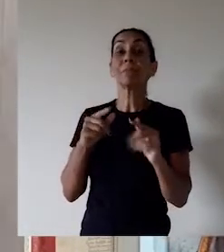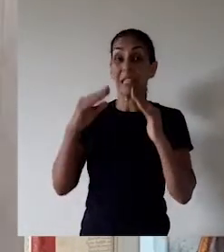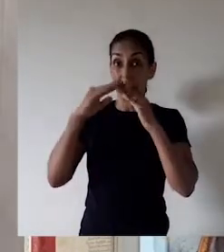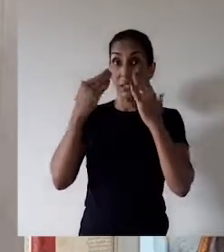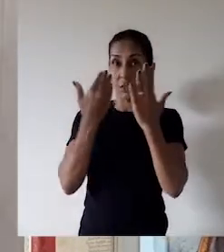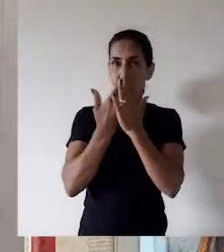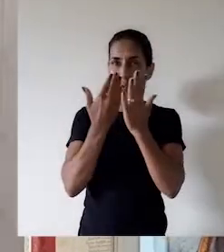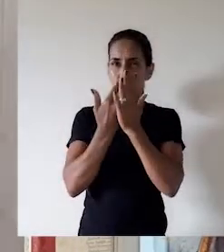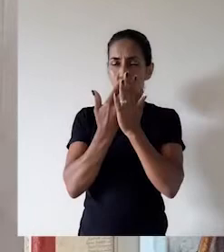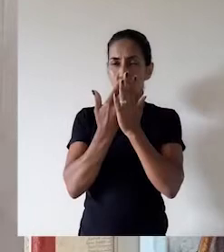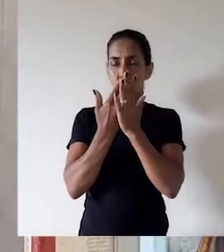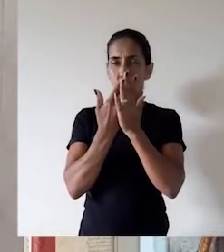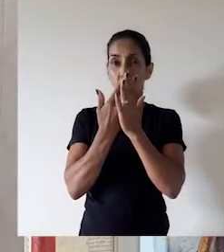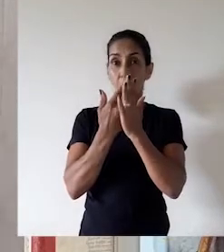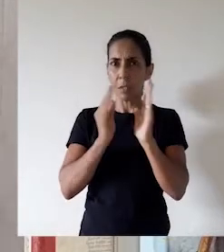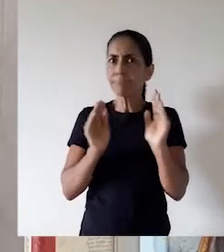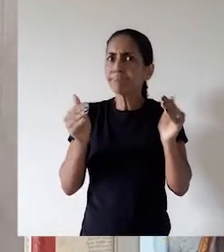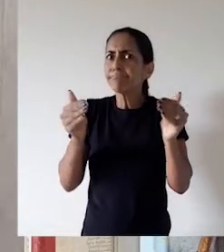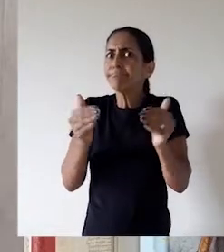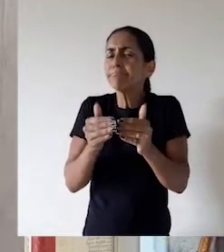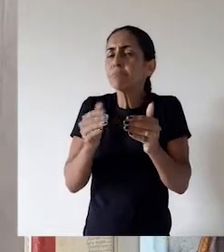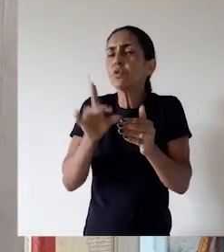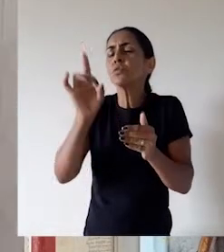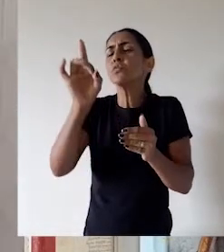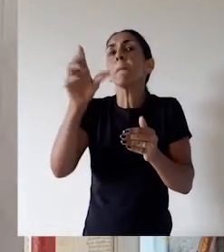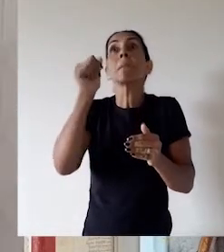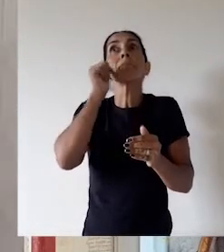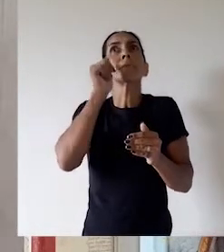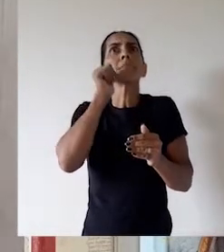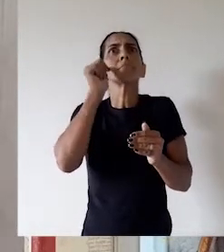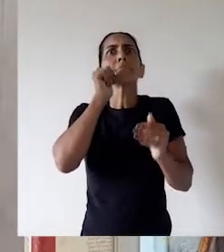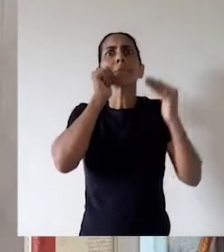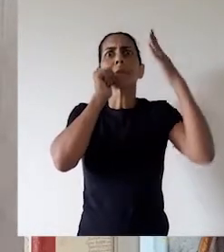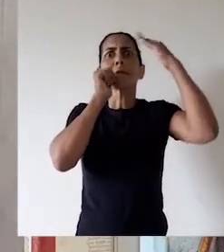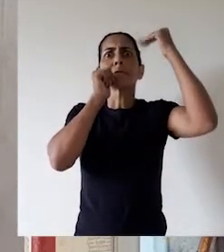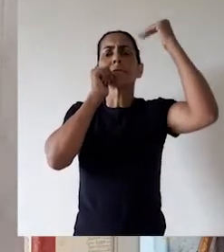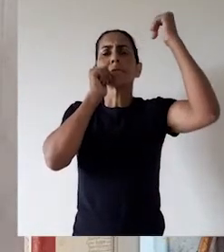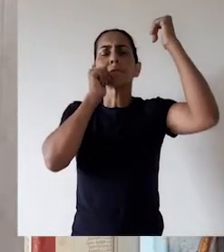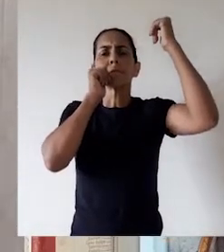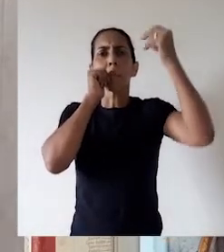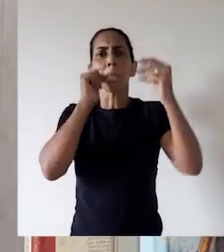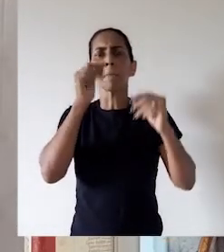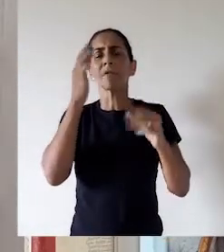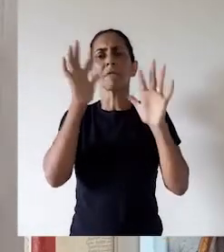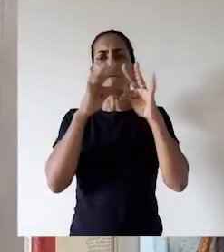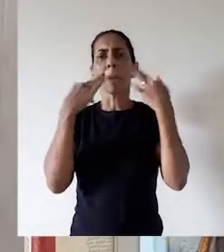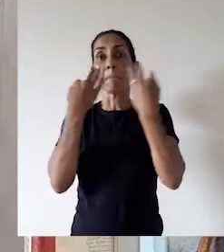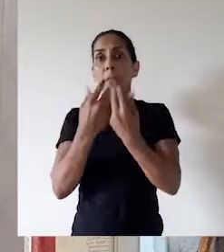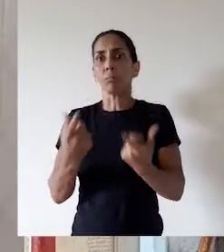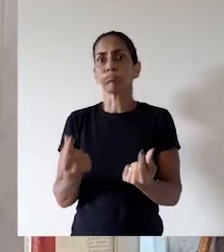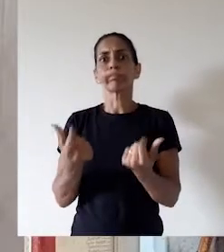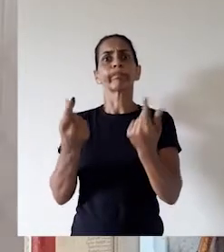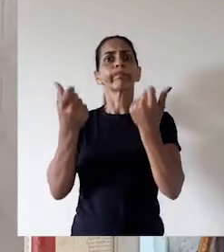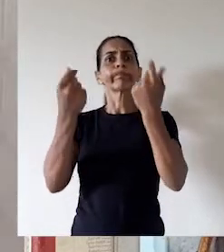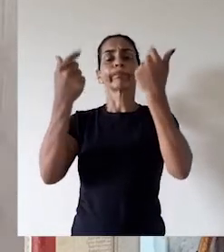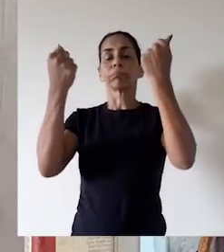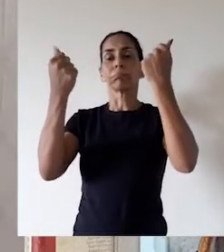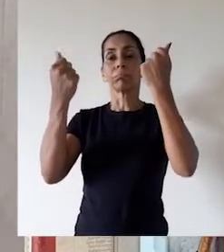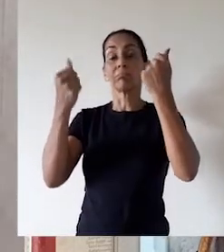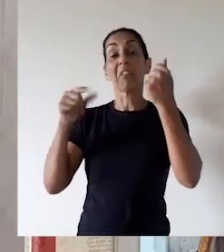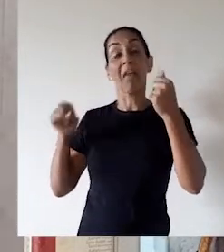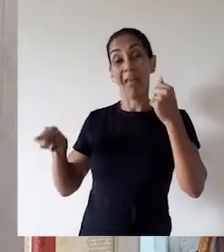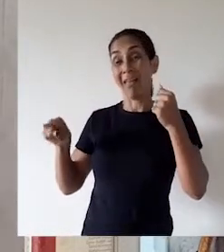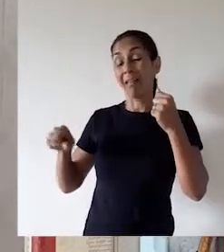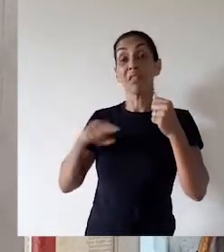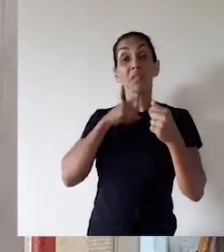época eram só para meninos de classe privilegiadas ou para meninas que fossem filhas de pais muito ricos, como eu já havia falado. Com a